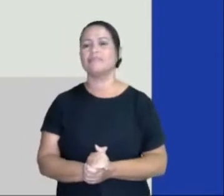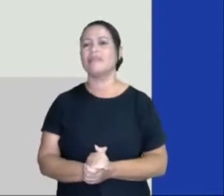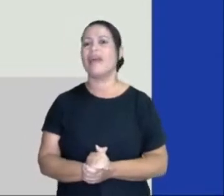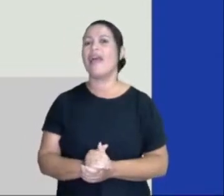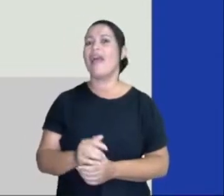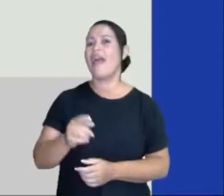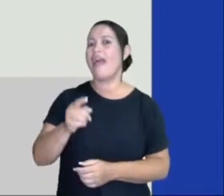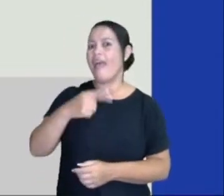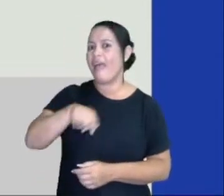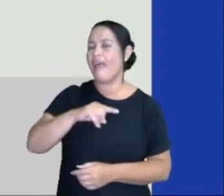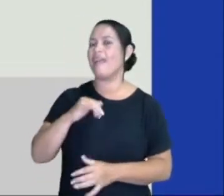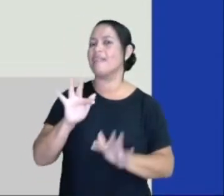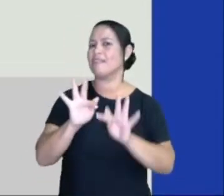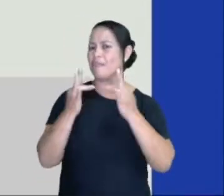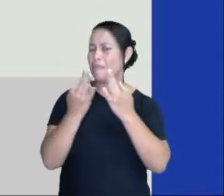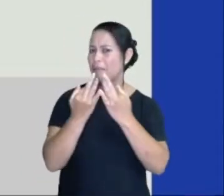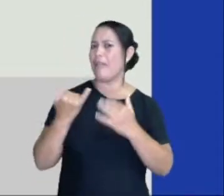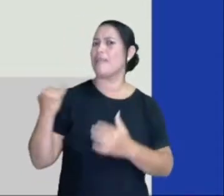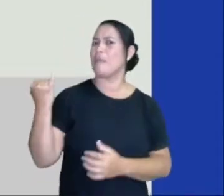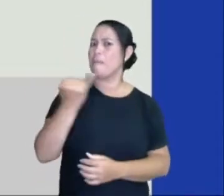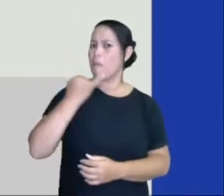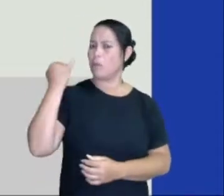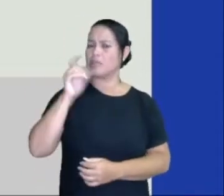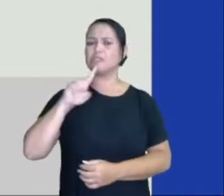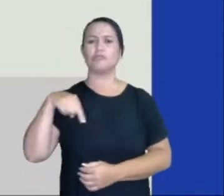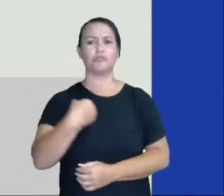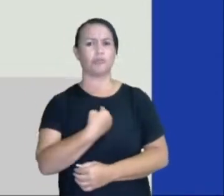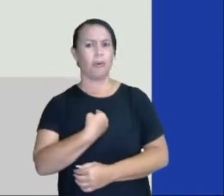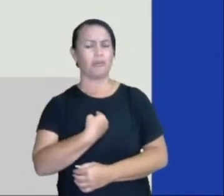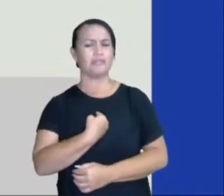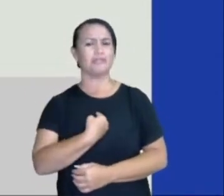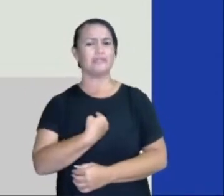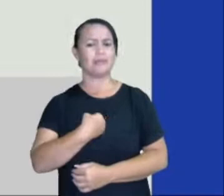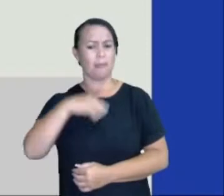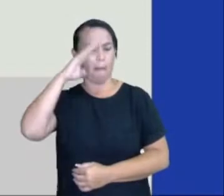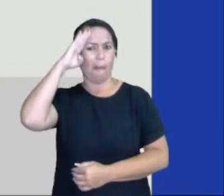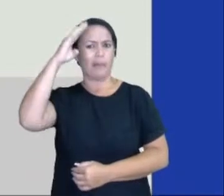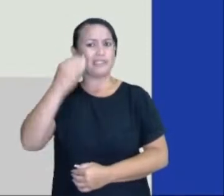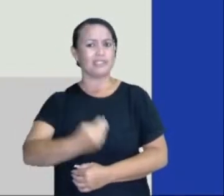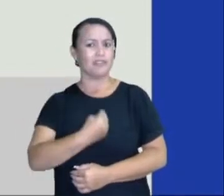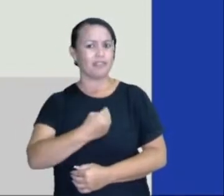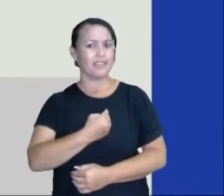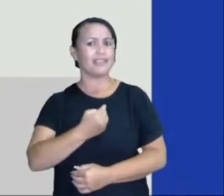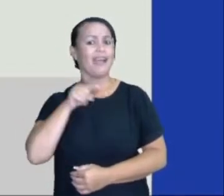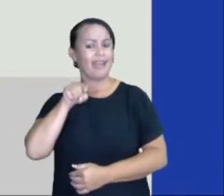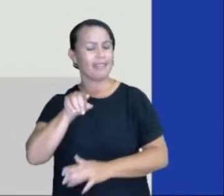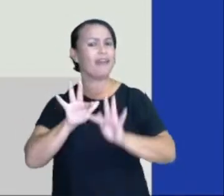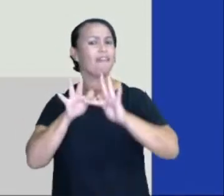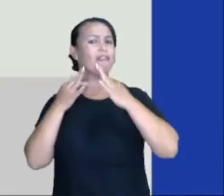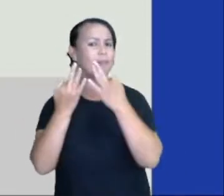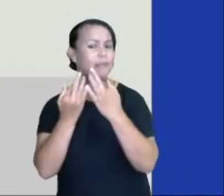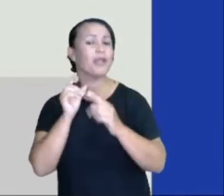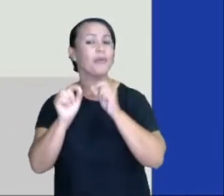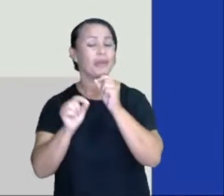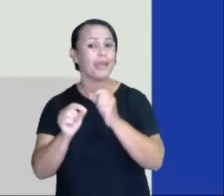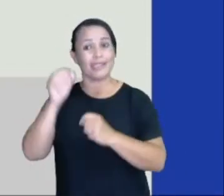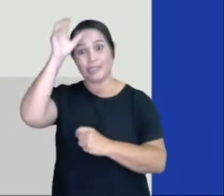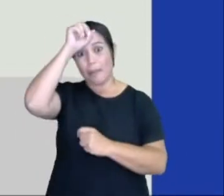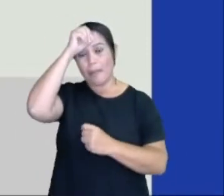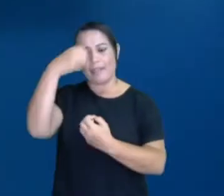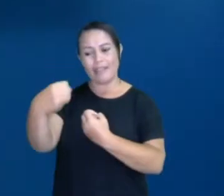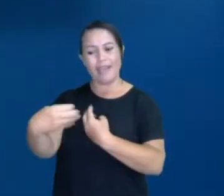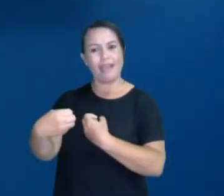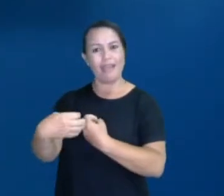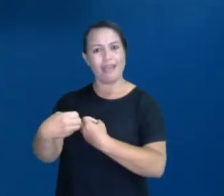Elas é de fundamental importância em nossa vida. É nela que recebemos grande parte dos nossos